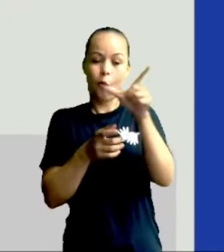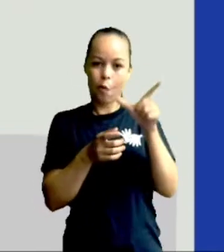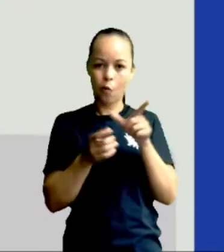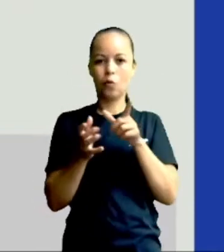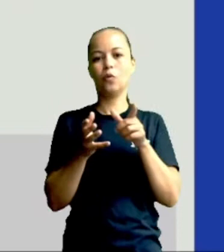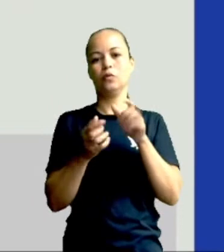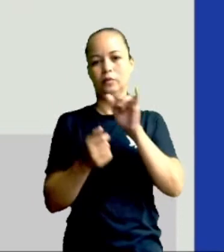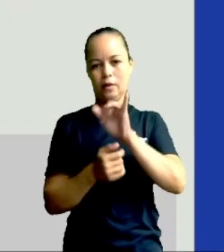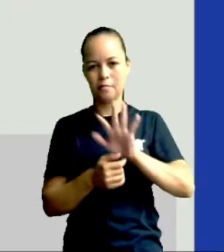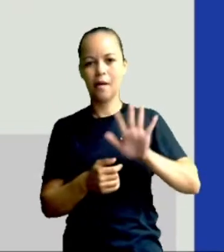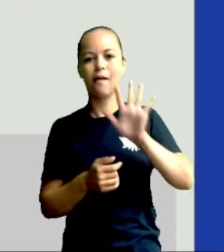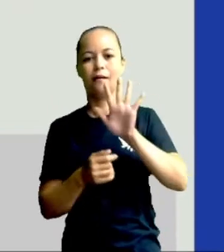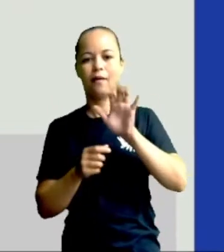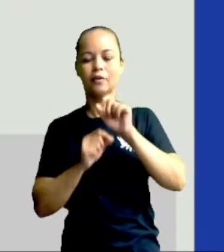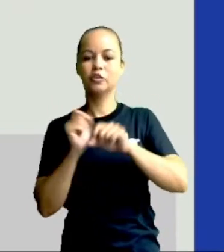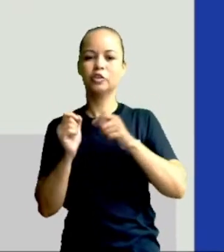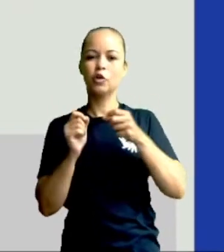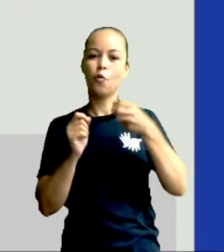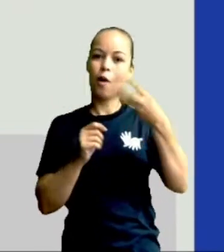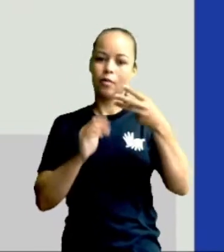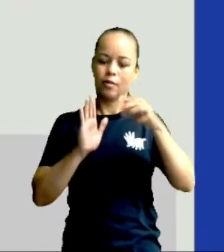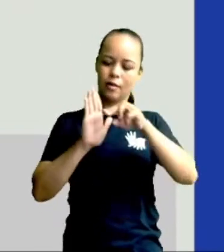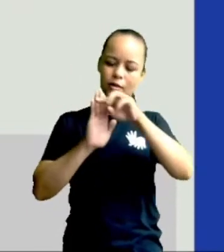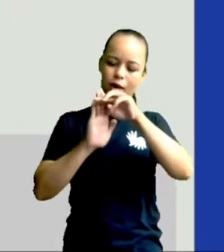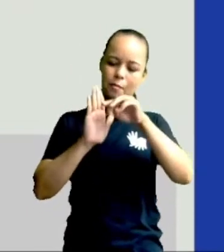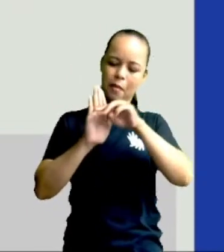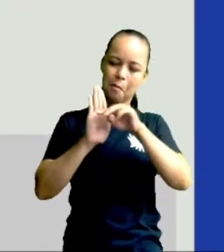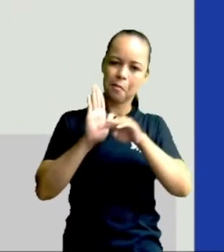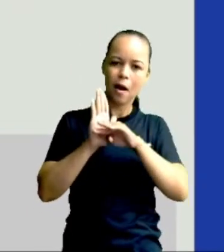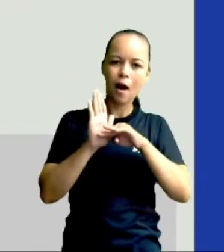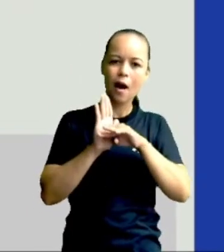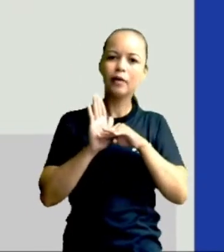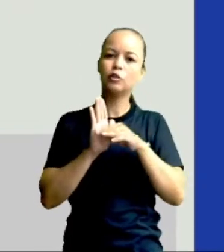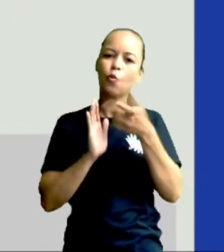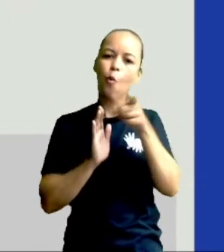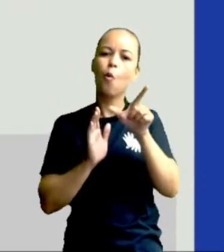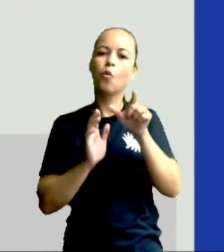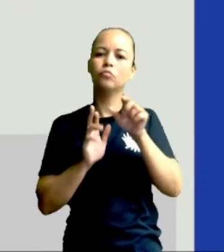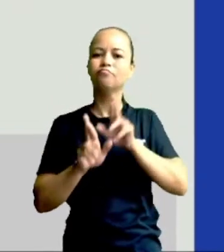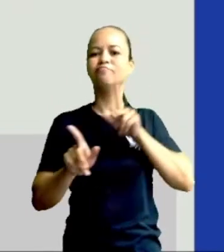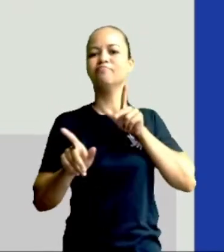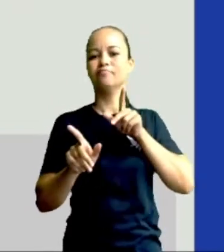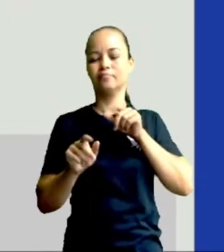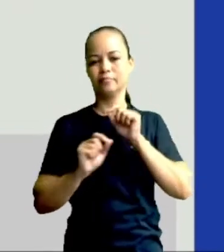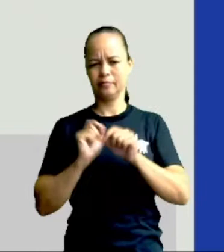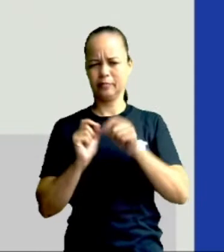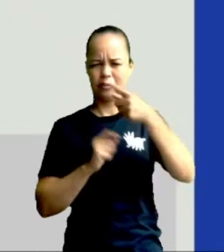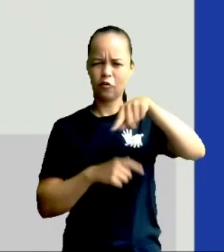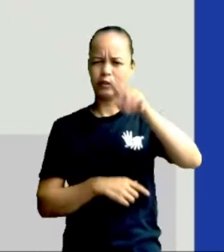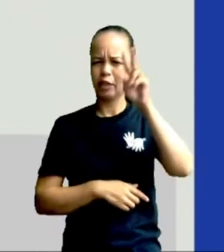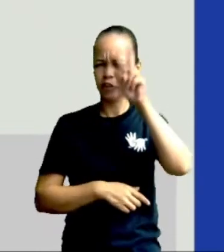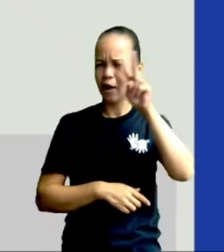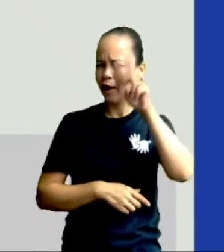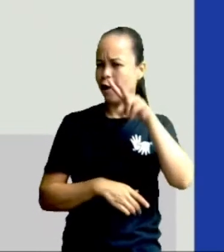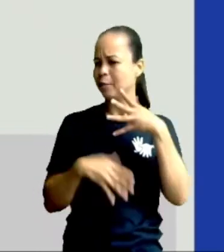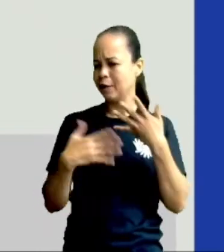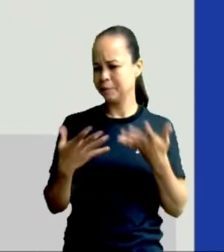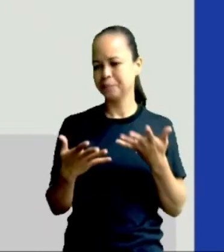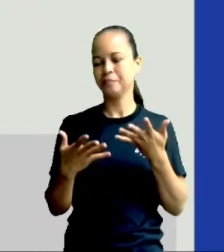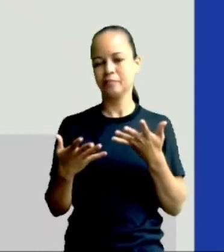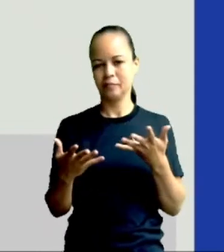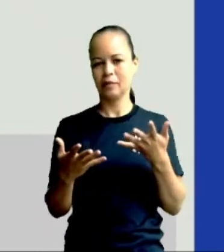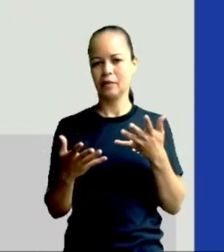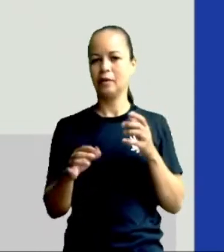outra imagem e uma terceira parte que já é de um outro jeito. E aí, será que vocês lembram? Será que vocês estão